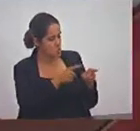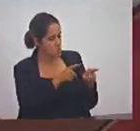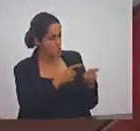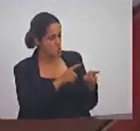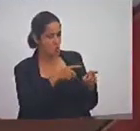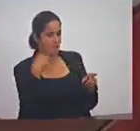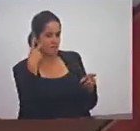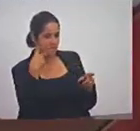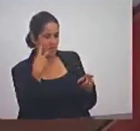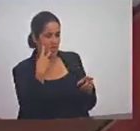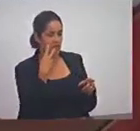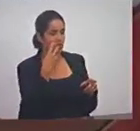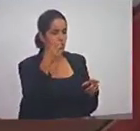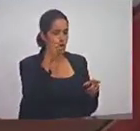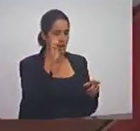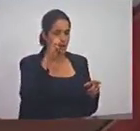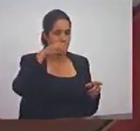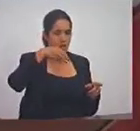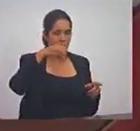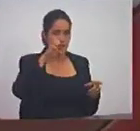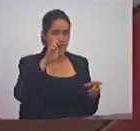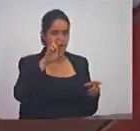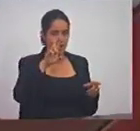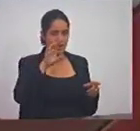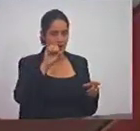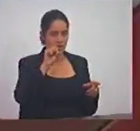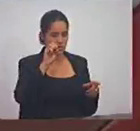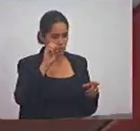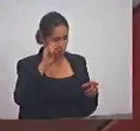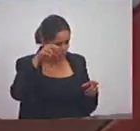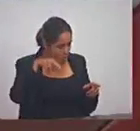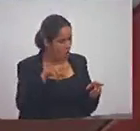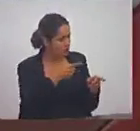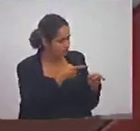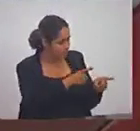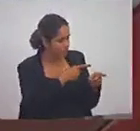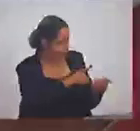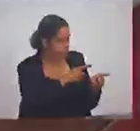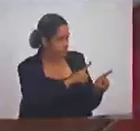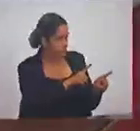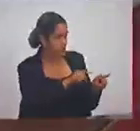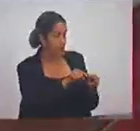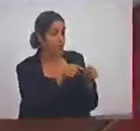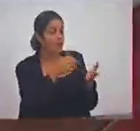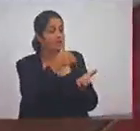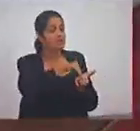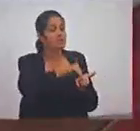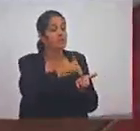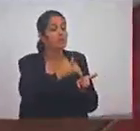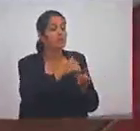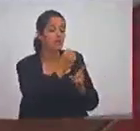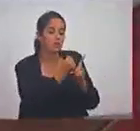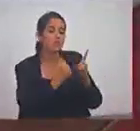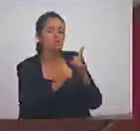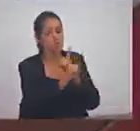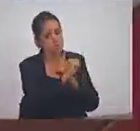a manchete que ele vai assumir o RH, Recursos Humanos na Prefeitura. E, na verdade, ele foi nomeado para a Secretaria da Assistência.